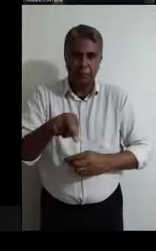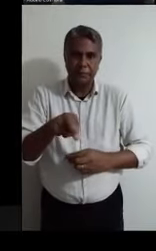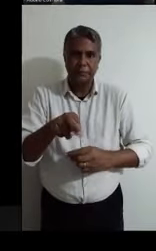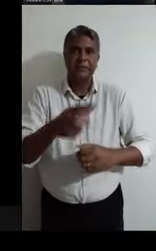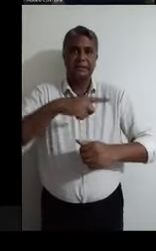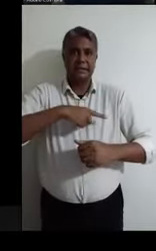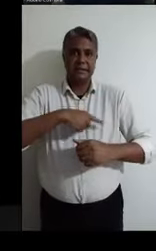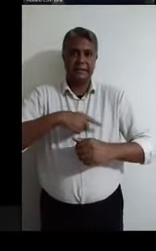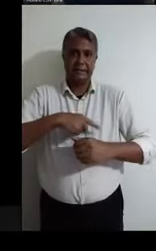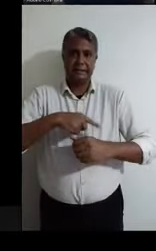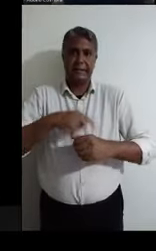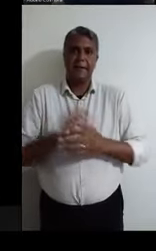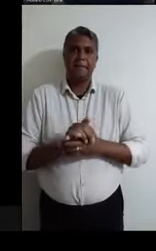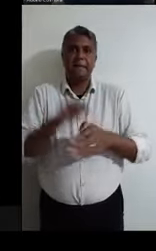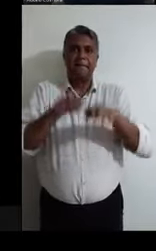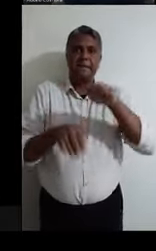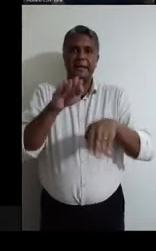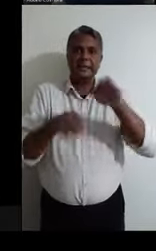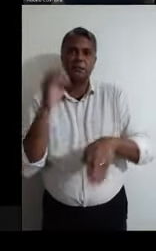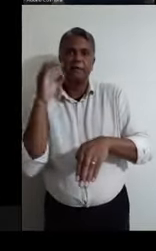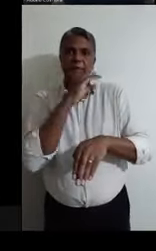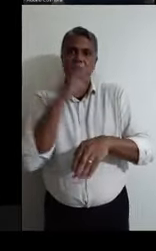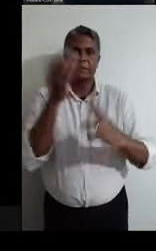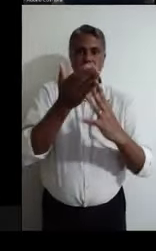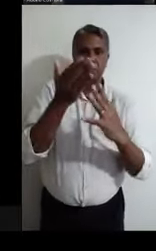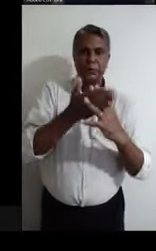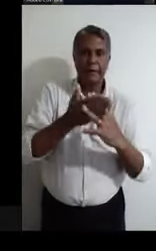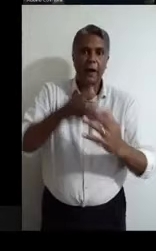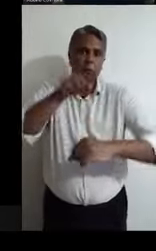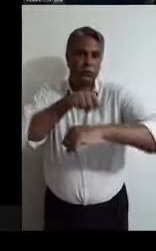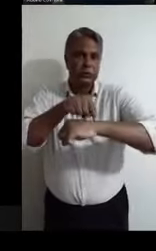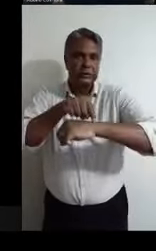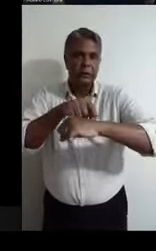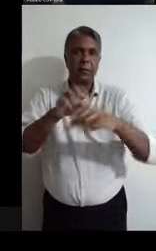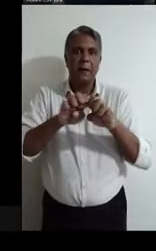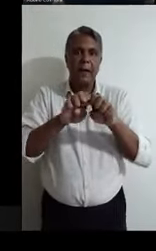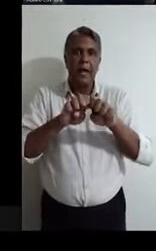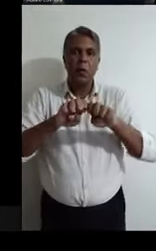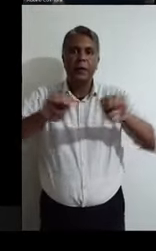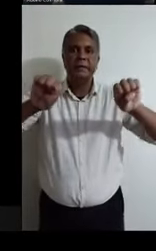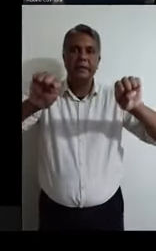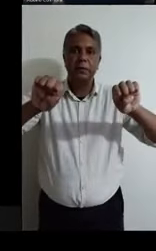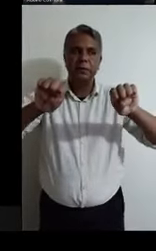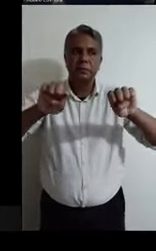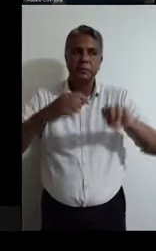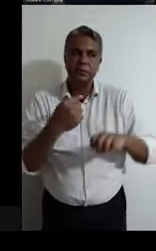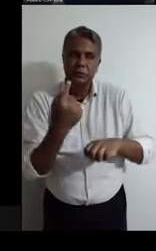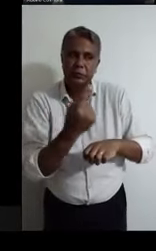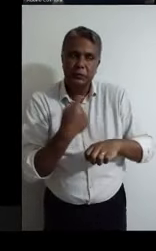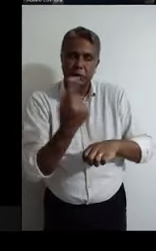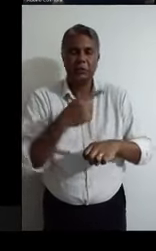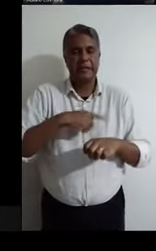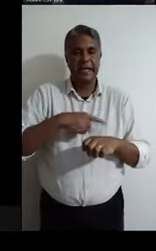da velocidade por intervalo de tempo. A equação que nós teremos para a